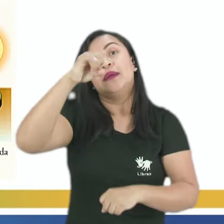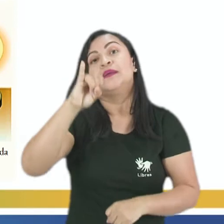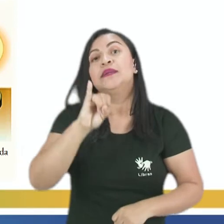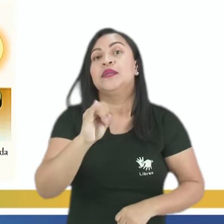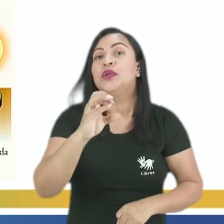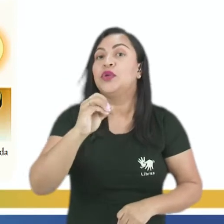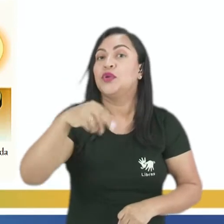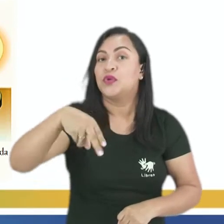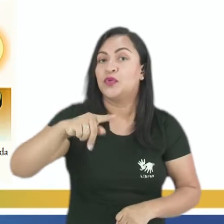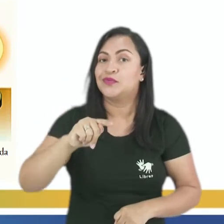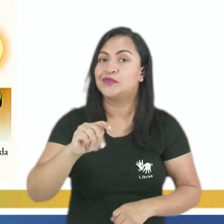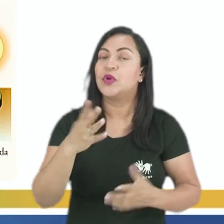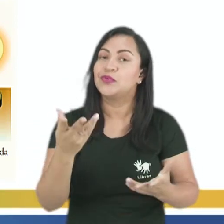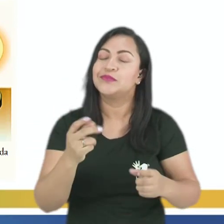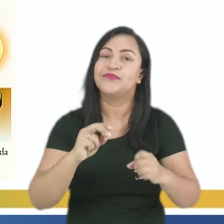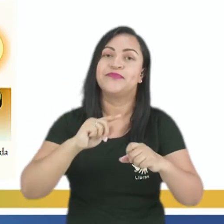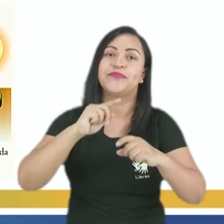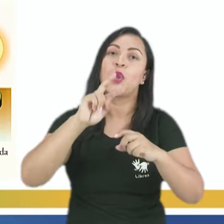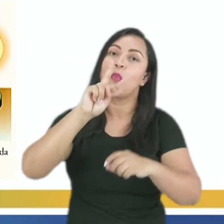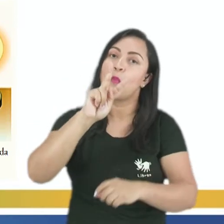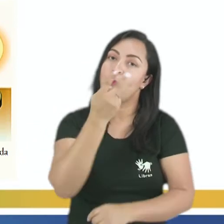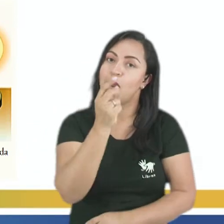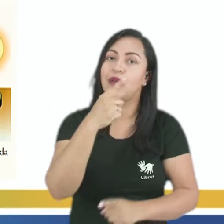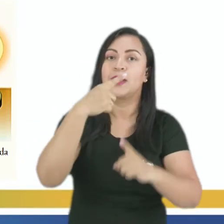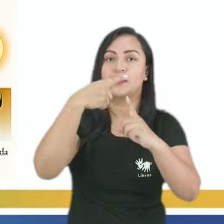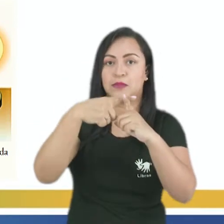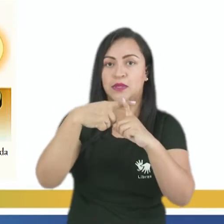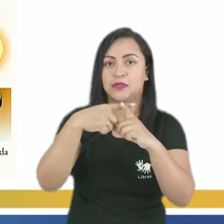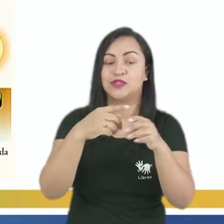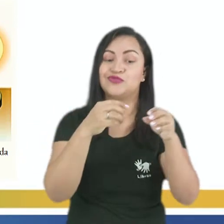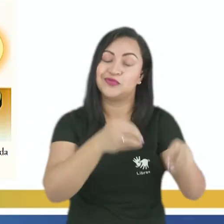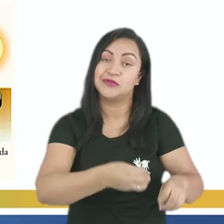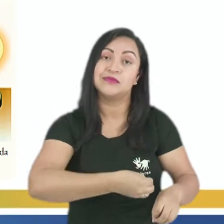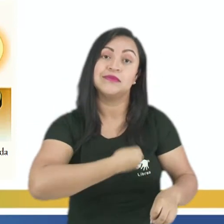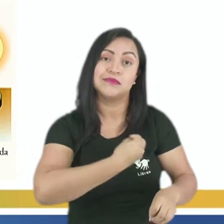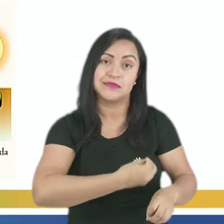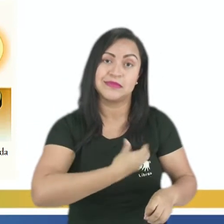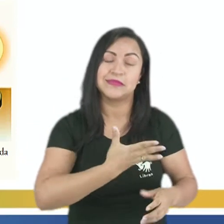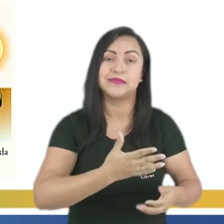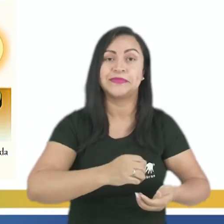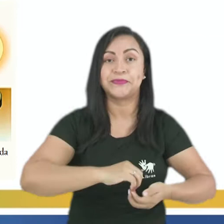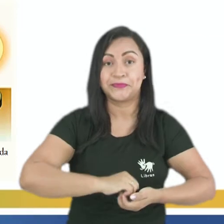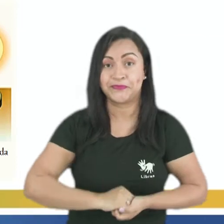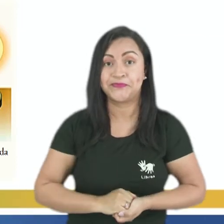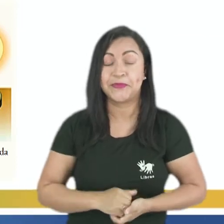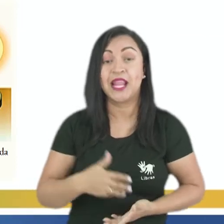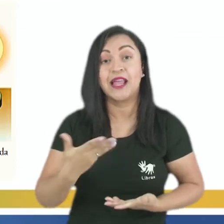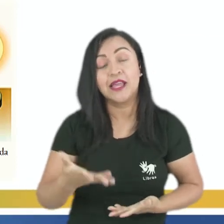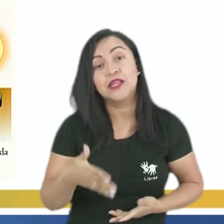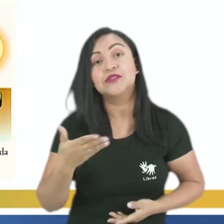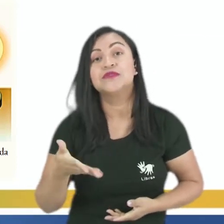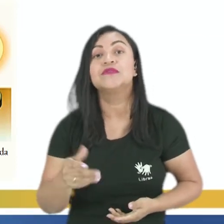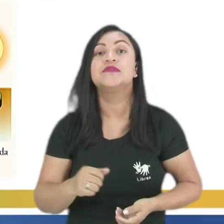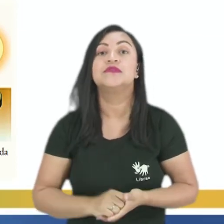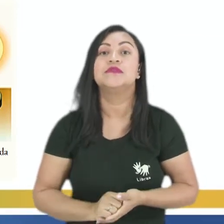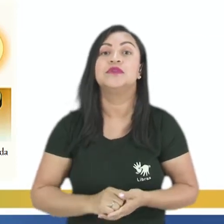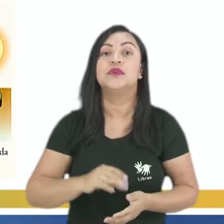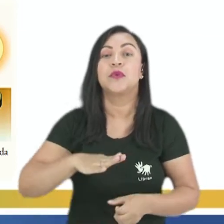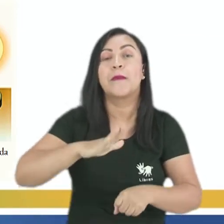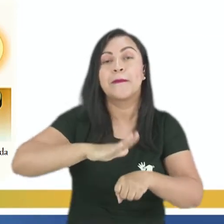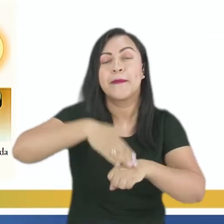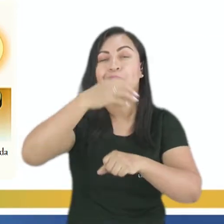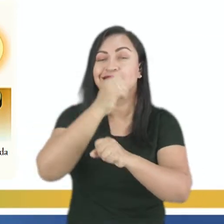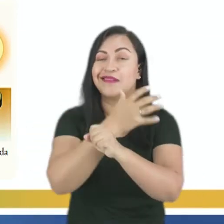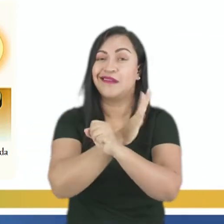estar presentes, dissociados ali, dissolvidos ali naquela solução aquosa, e isso vai fazer com que mais ácida